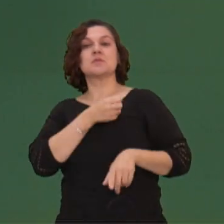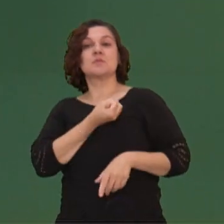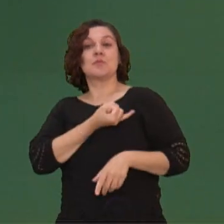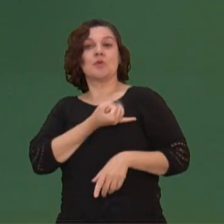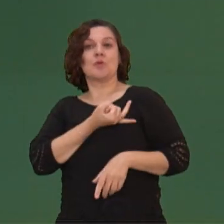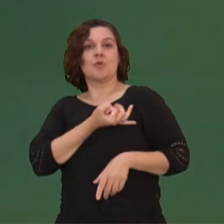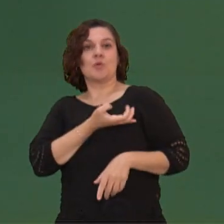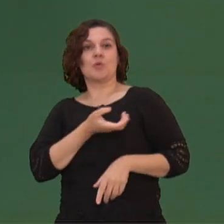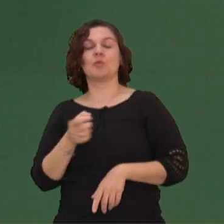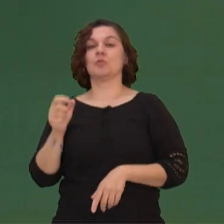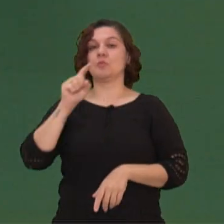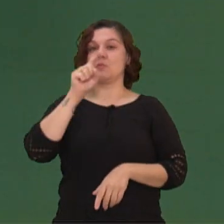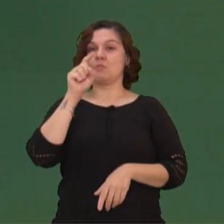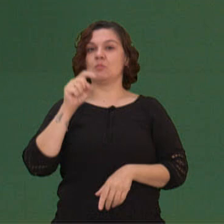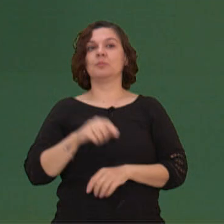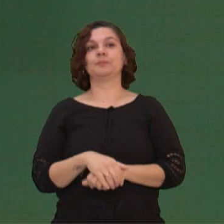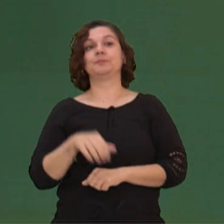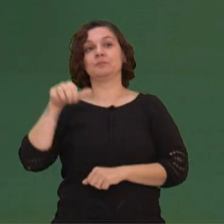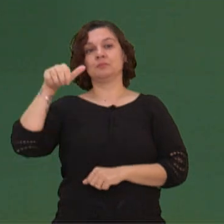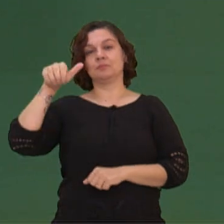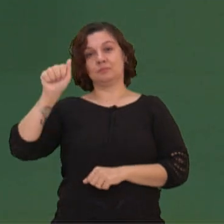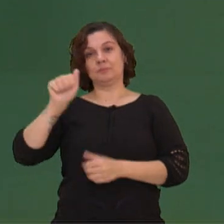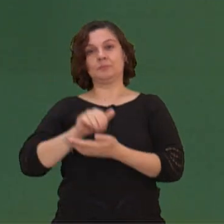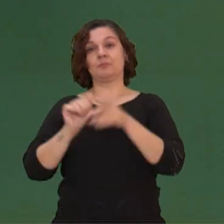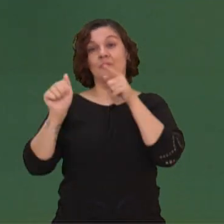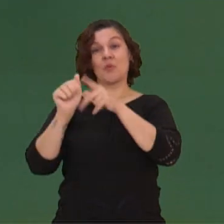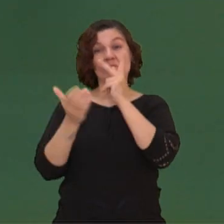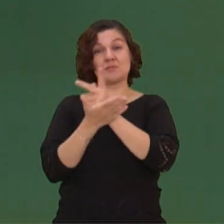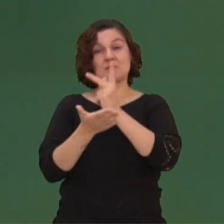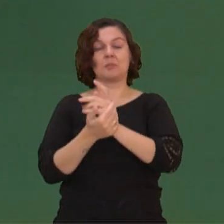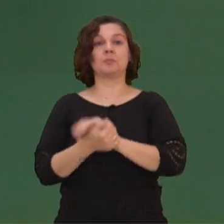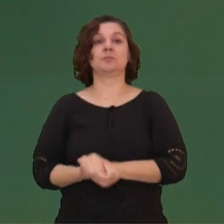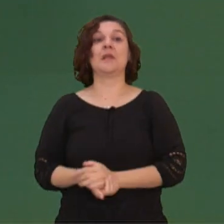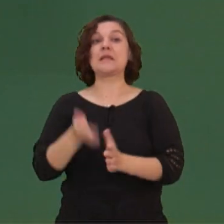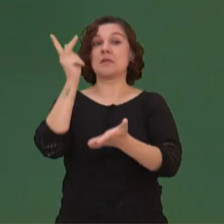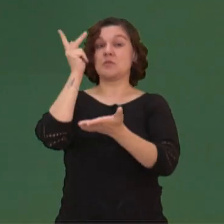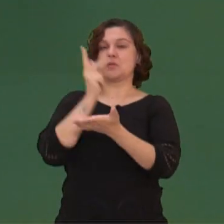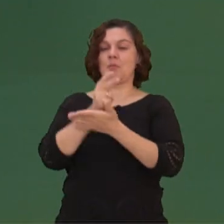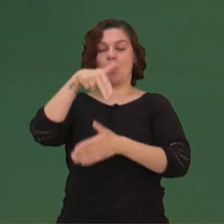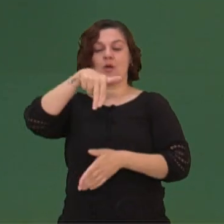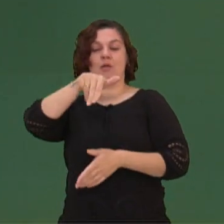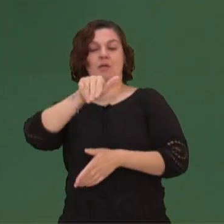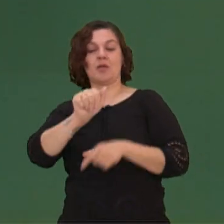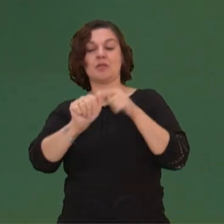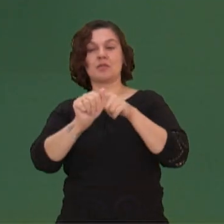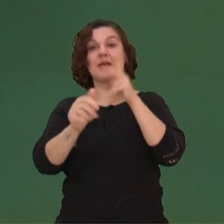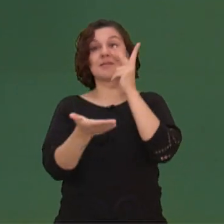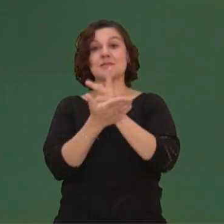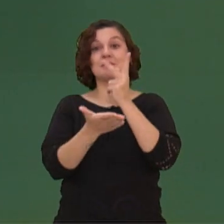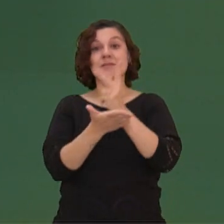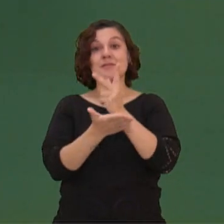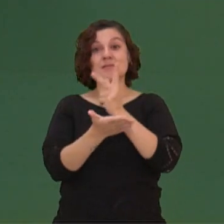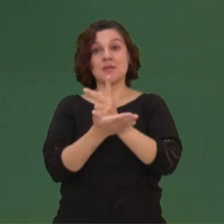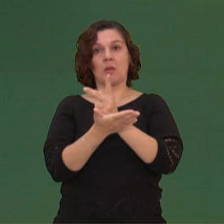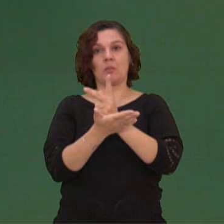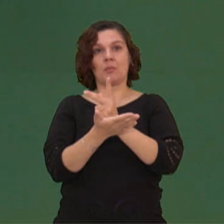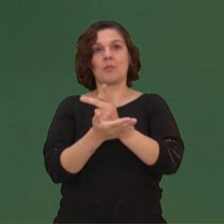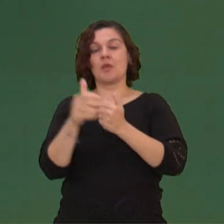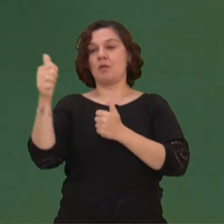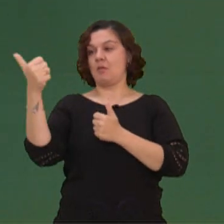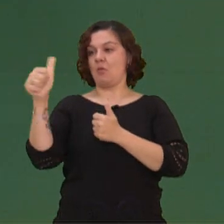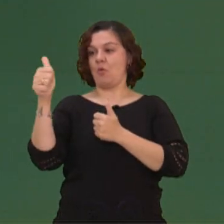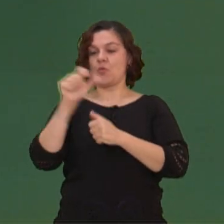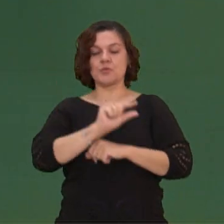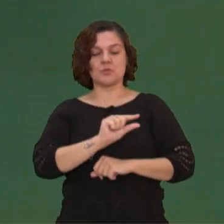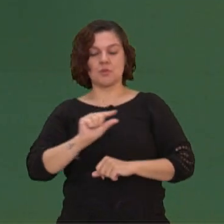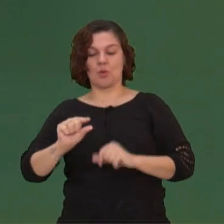do mundo? O nome. Então, o sódio sempre terá número atômico 11 e o símbolo sempre será Na. Agora,